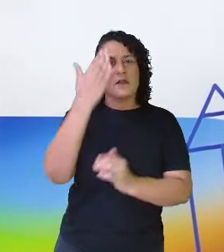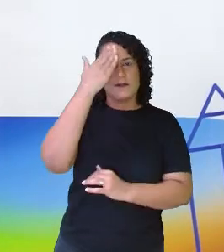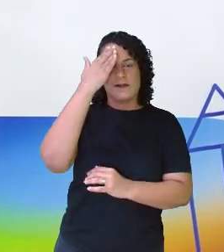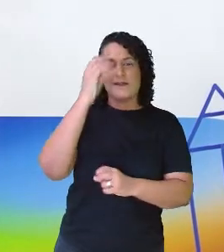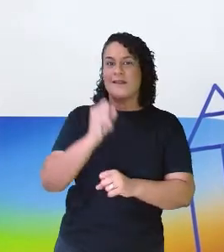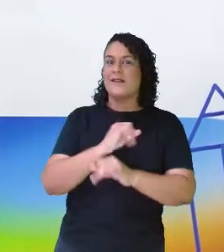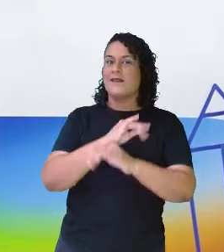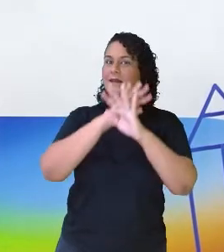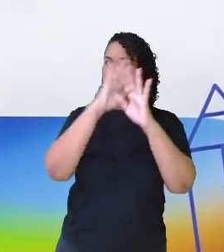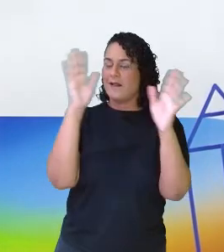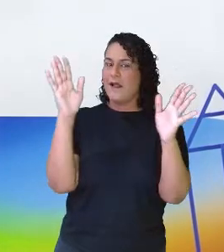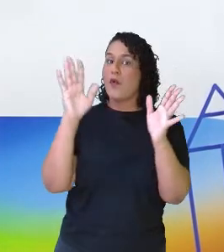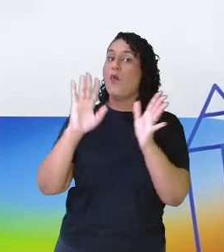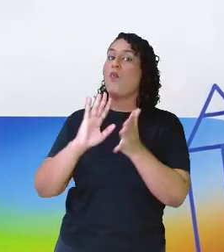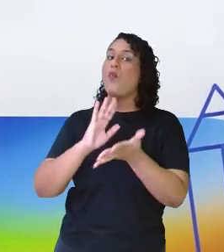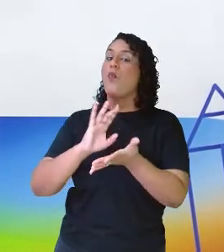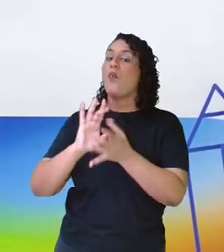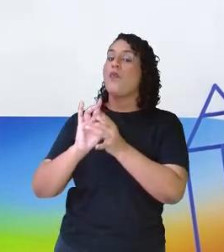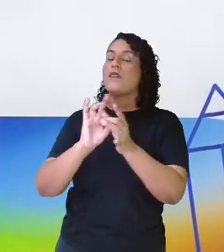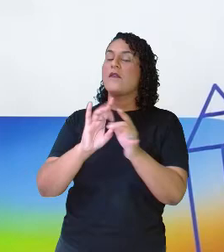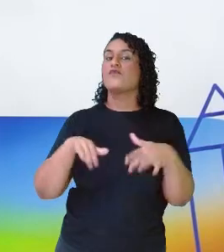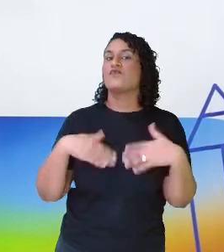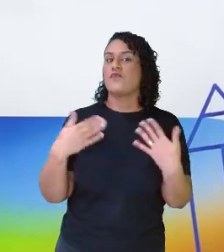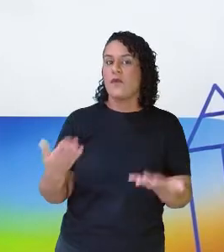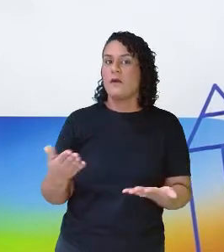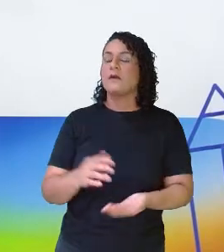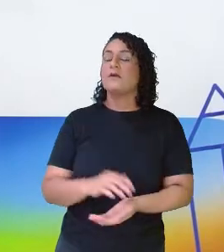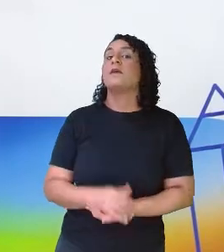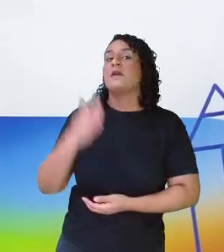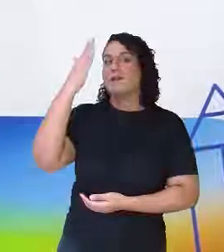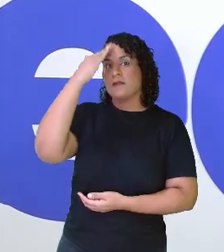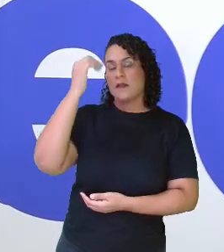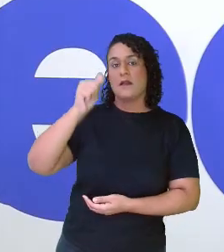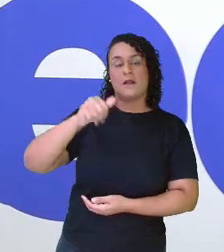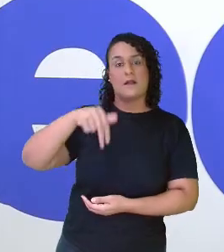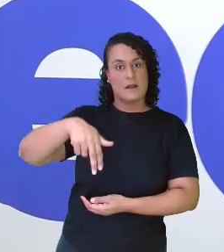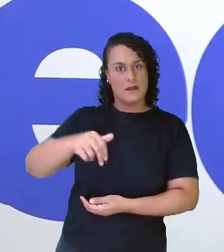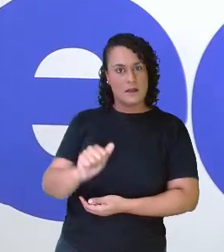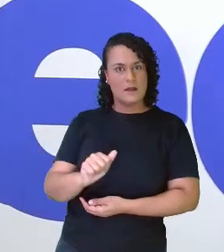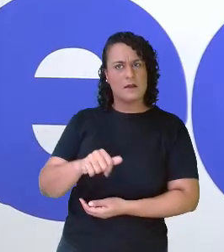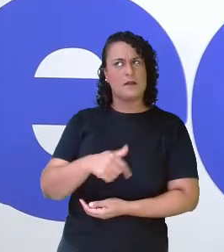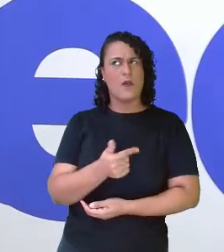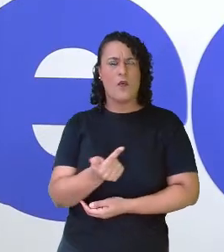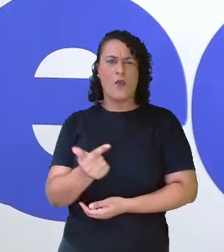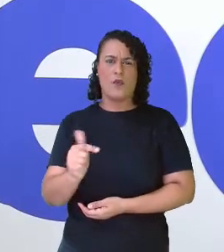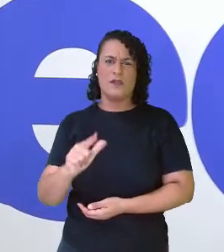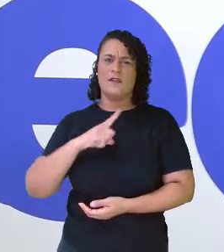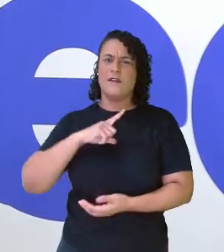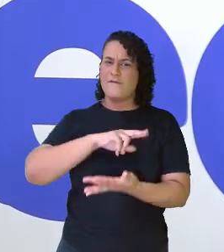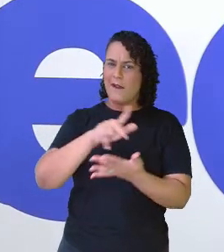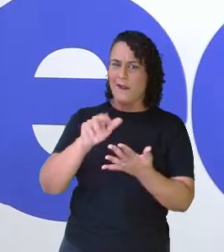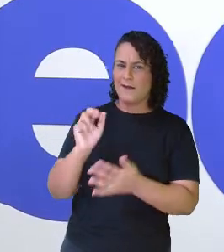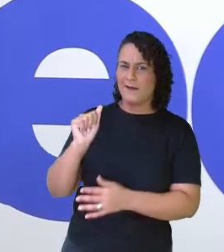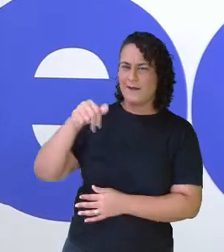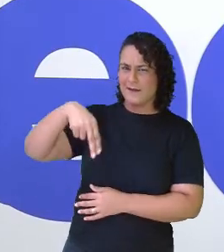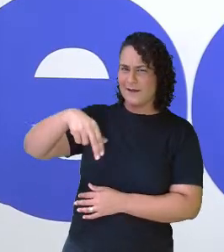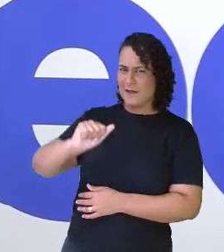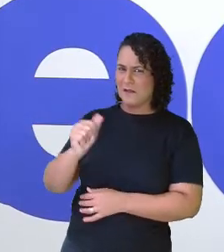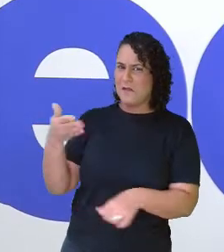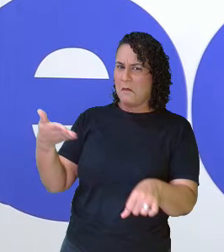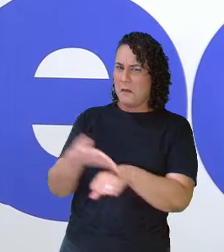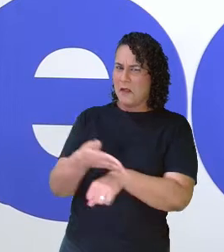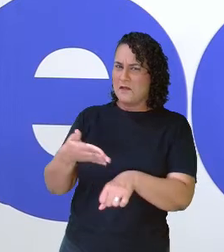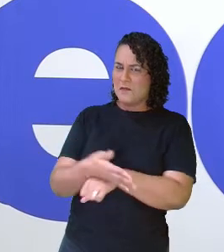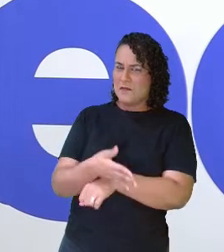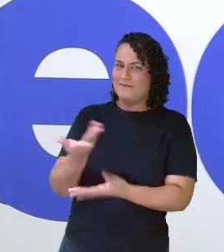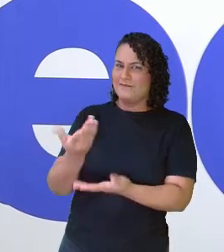como é que funciona esses significados. Então, eu sei que a Ana aqui também, a outra Ana, né? Tem várias Anas, nós somos